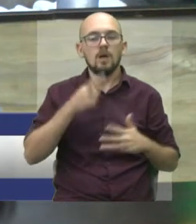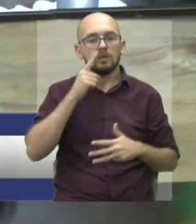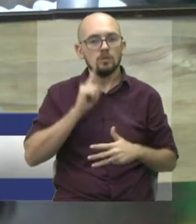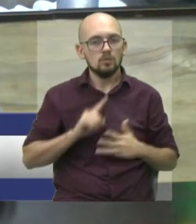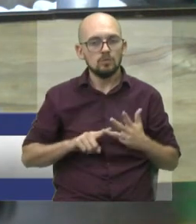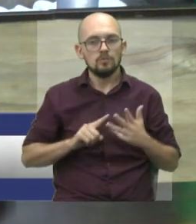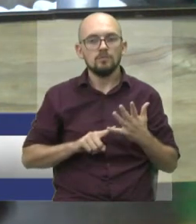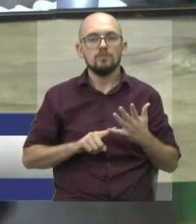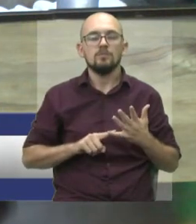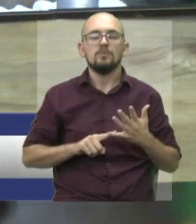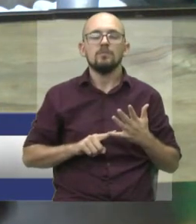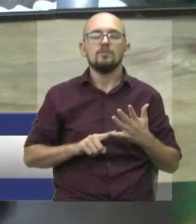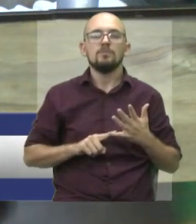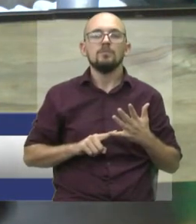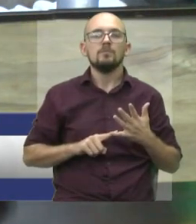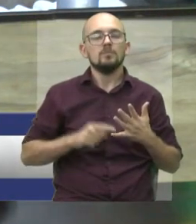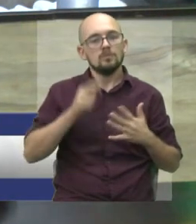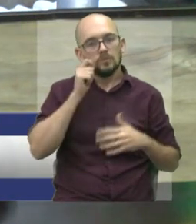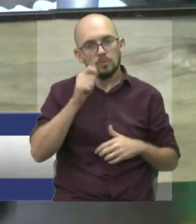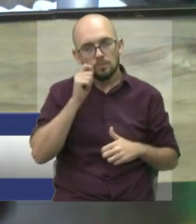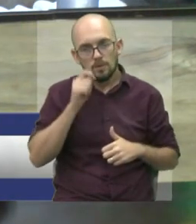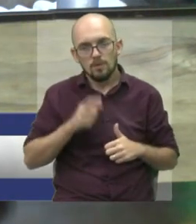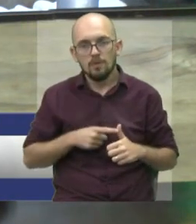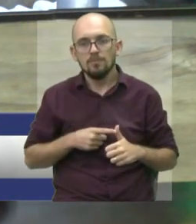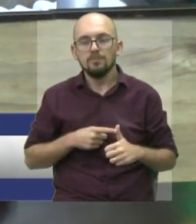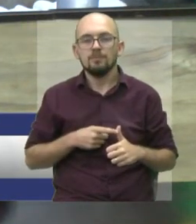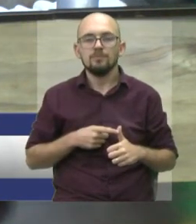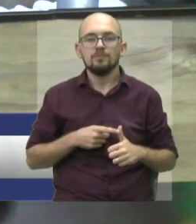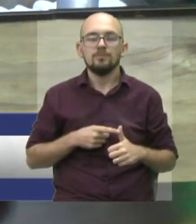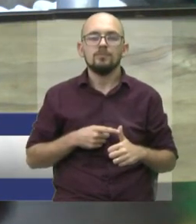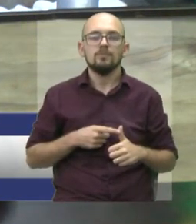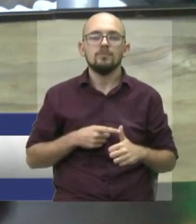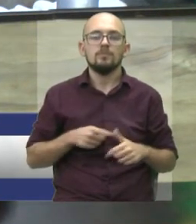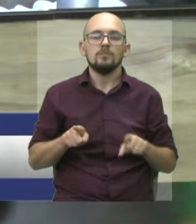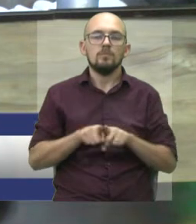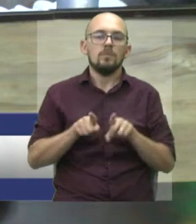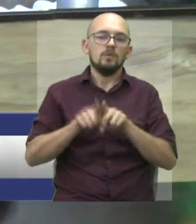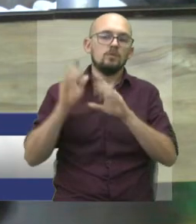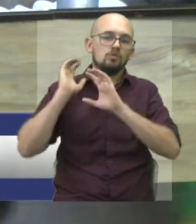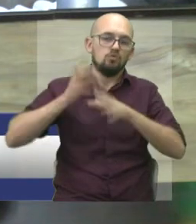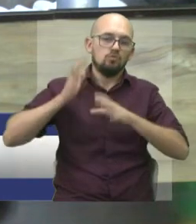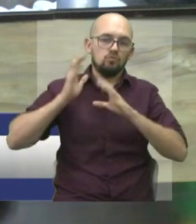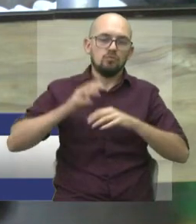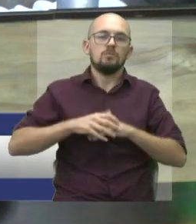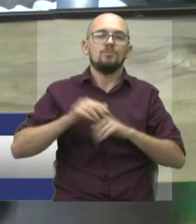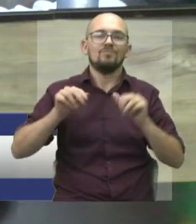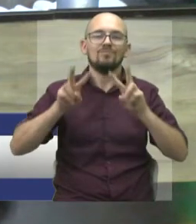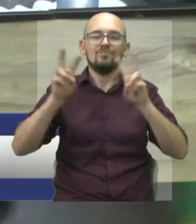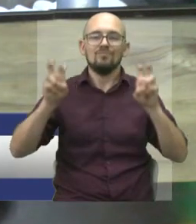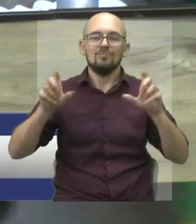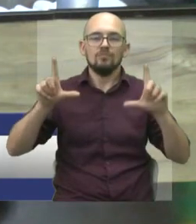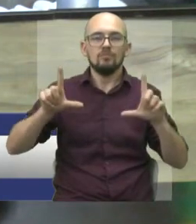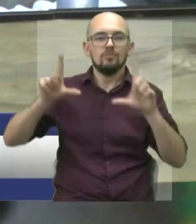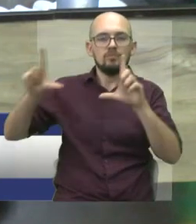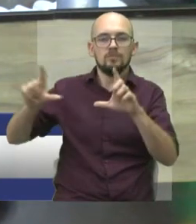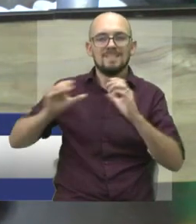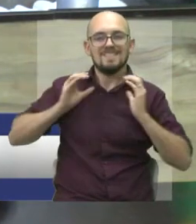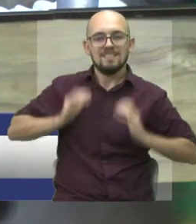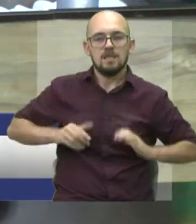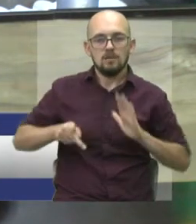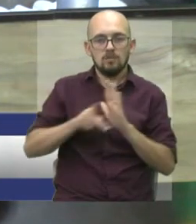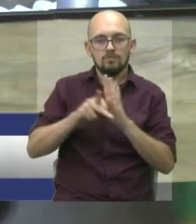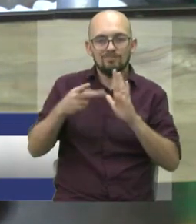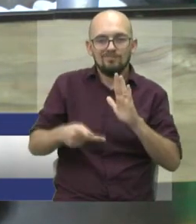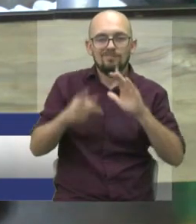Américo Cato, Adenilson Domingos Ormeda e Tito Coloneto. Concede título de cidadão joense ao